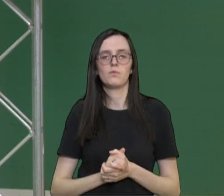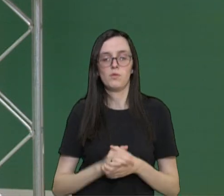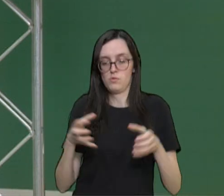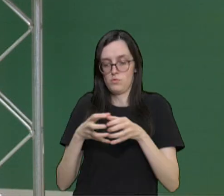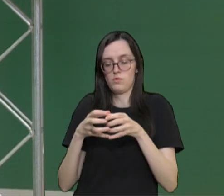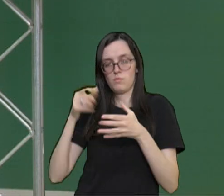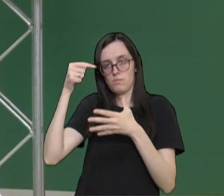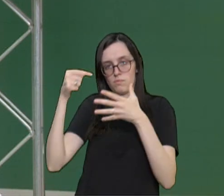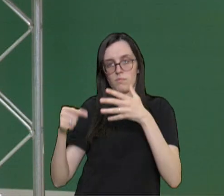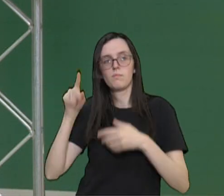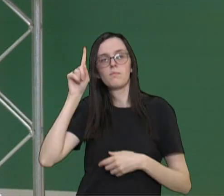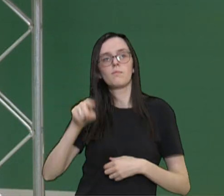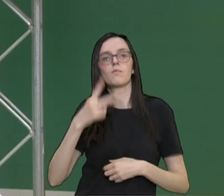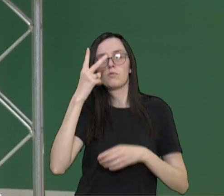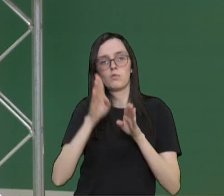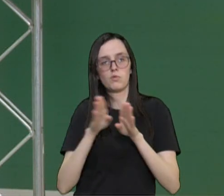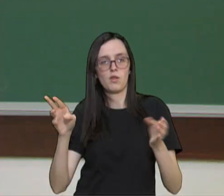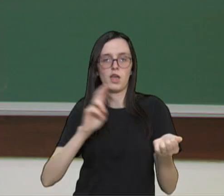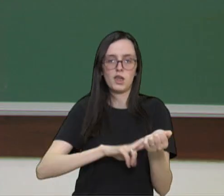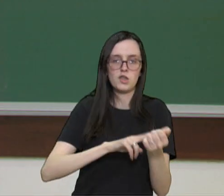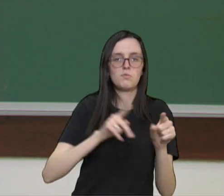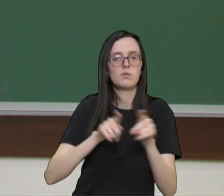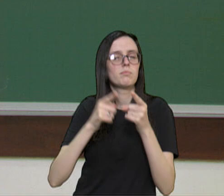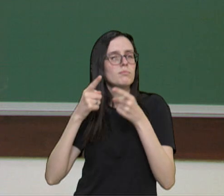o ritmo e a melodia. Então, ó,